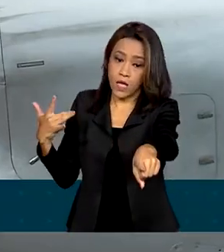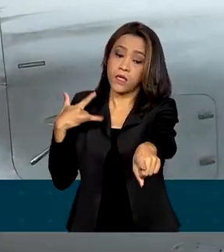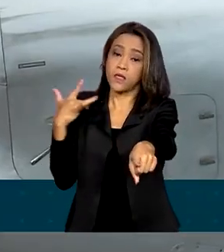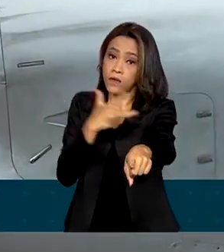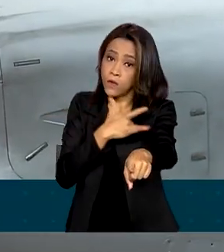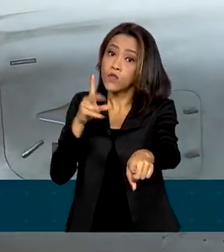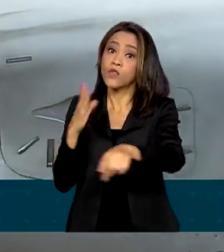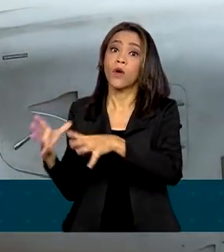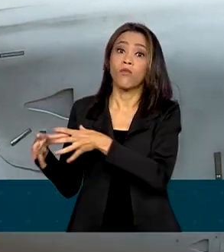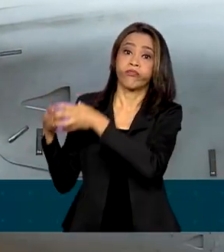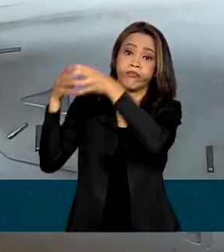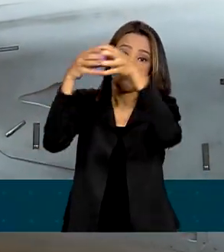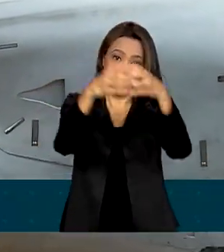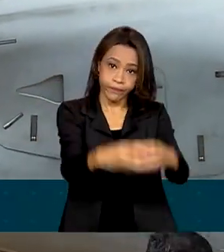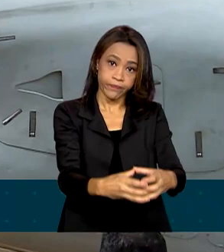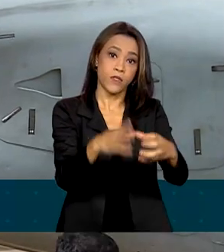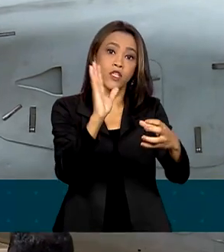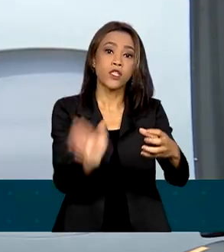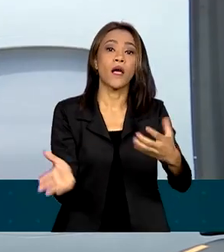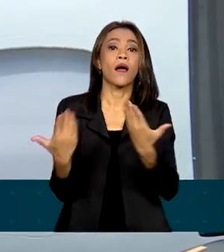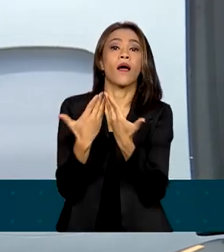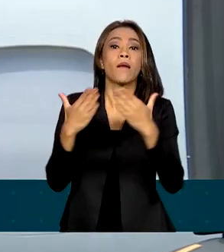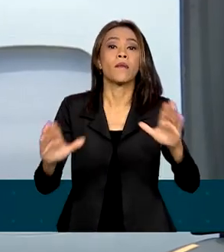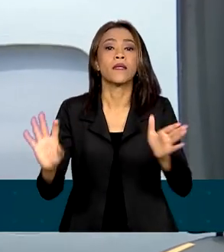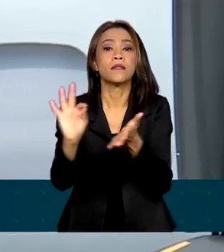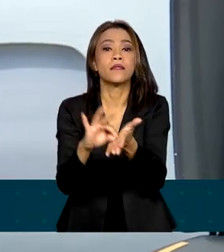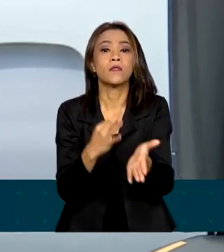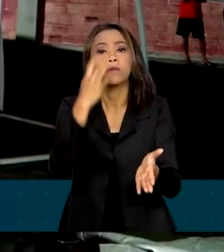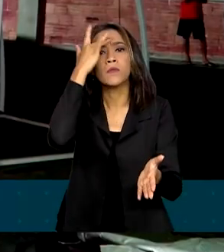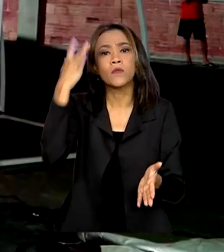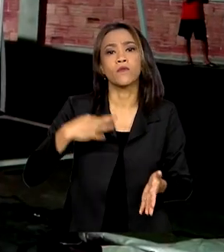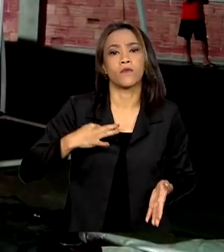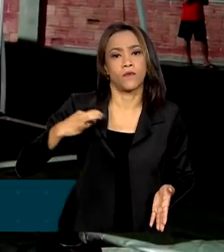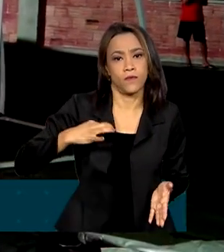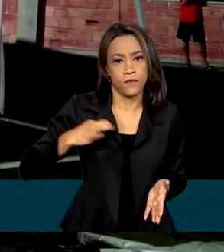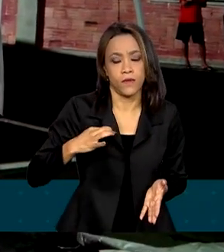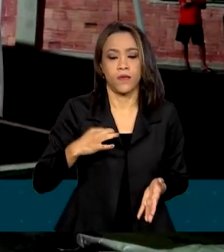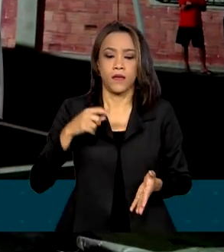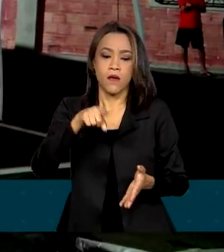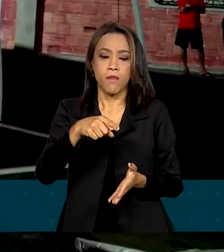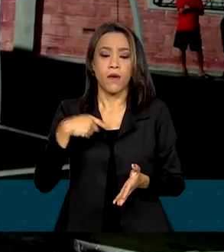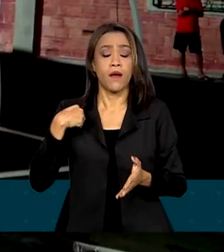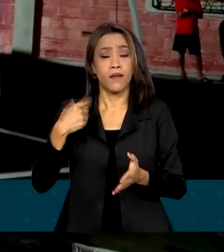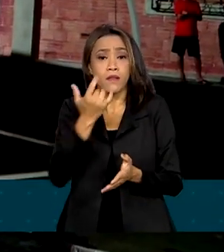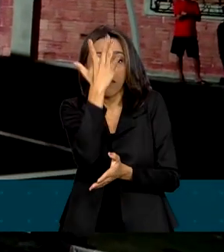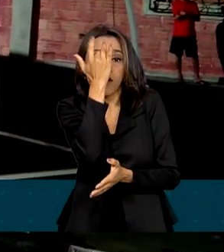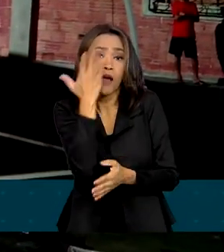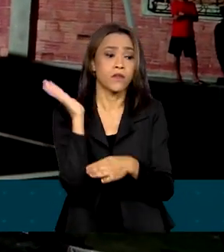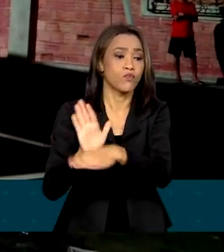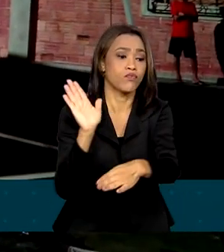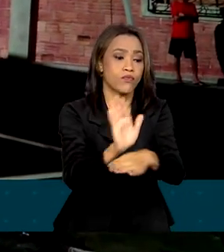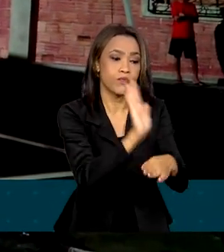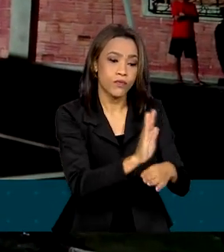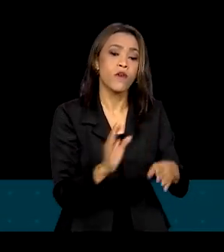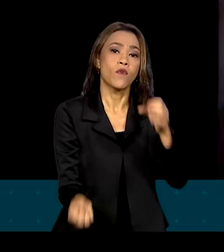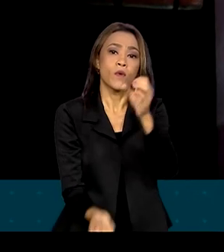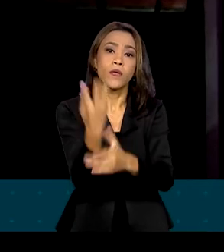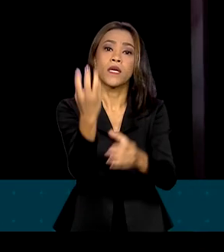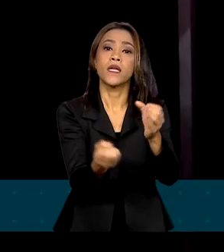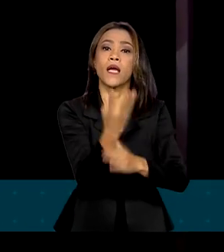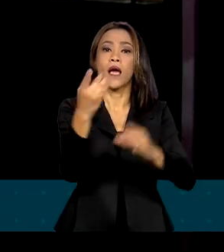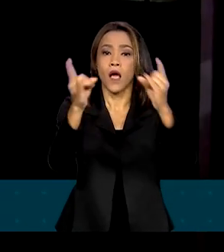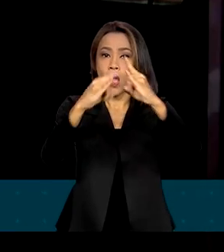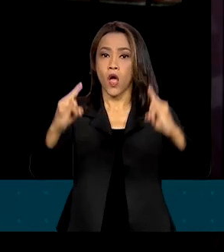enviados para a região e foram abertas inscrições para voluntários. Para facilitar os atendimentos, hospitais de campanha